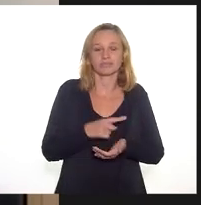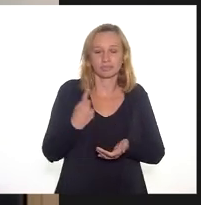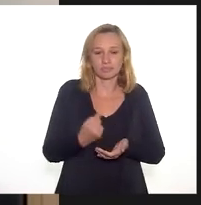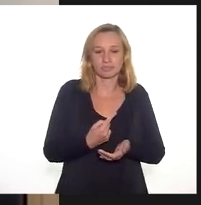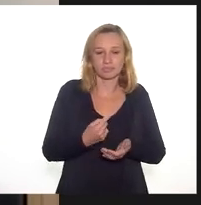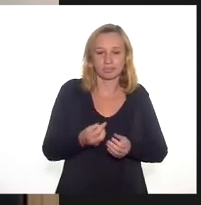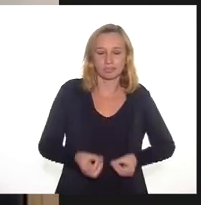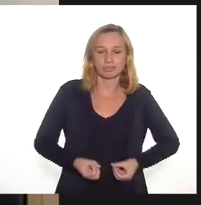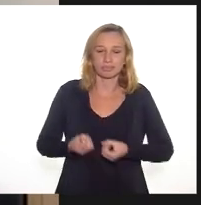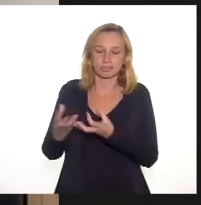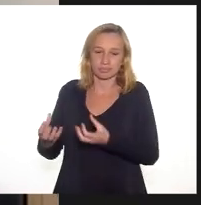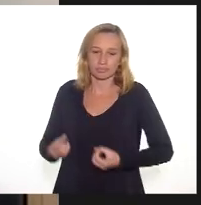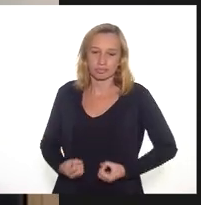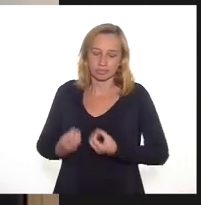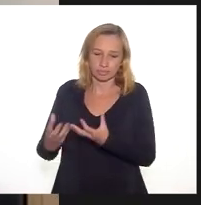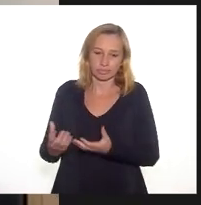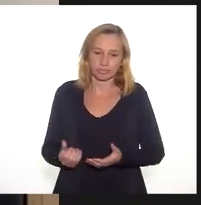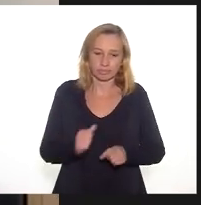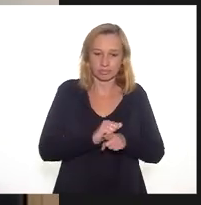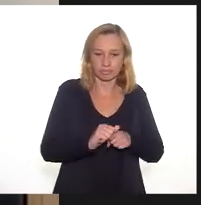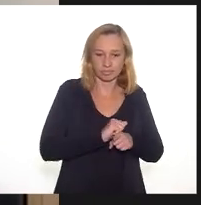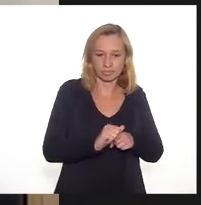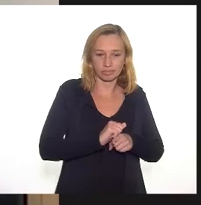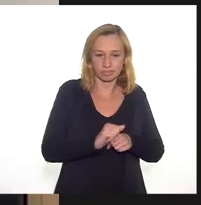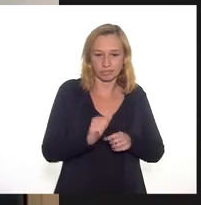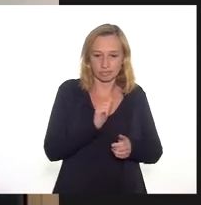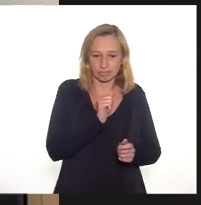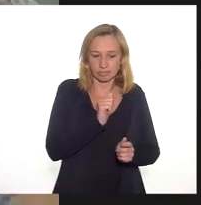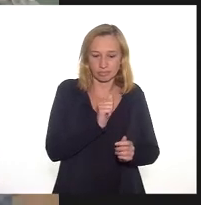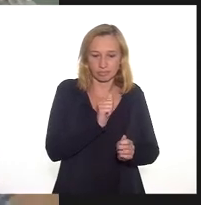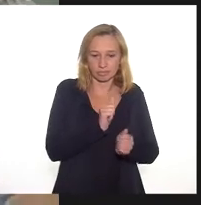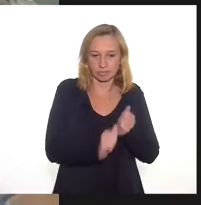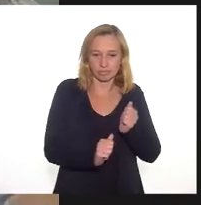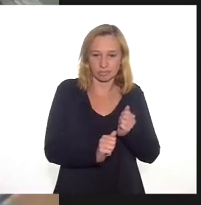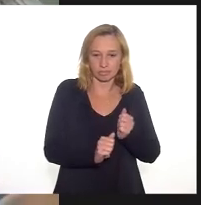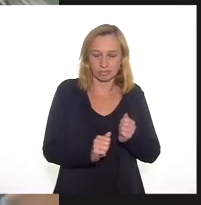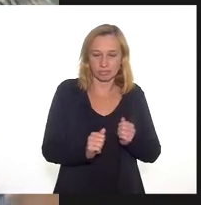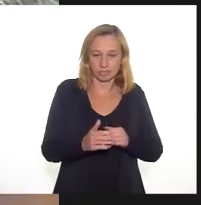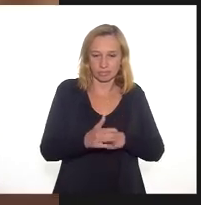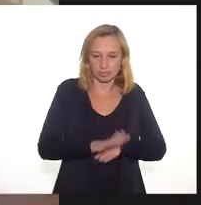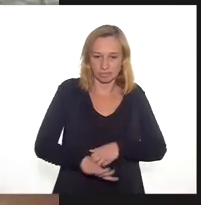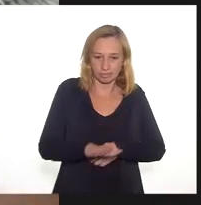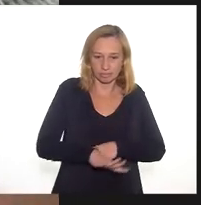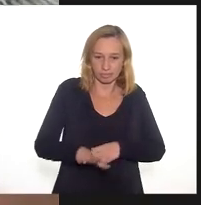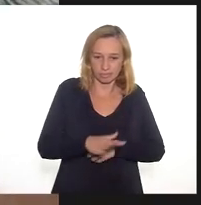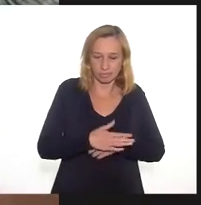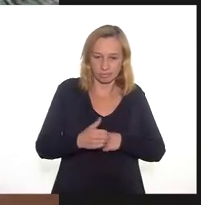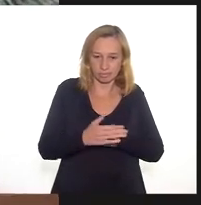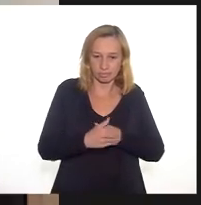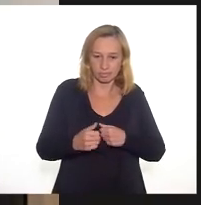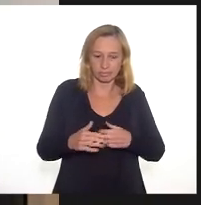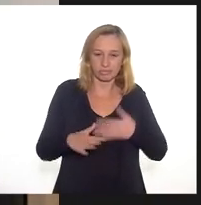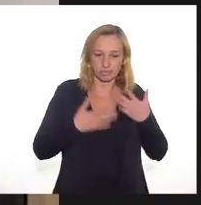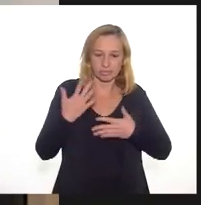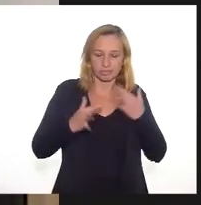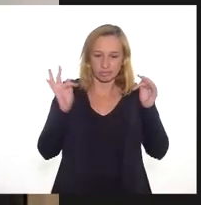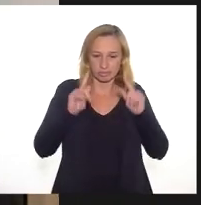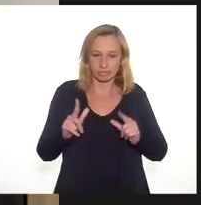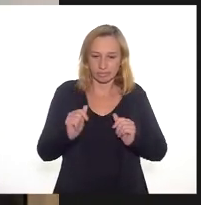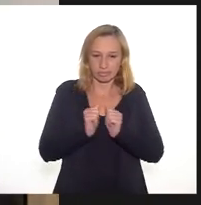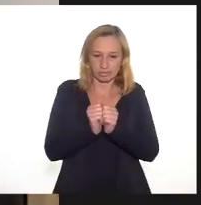secretaria chuteiras para as crianças mais carentes. É isso mesmo. Então a gente fica feliz aí de também poder contribuir um